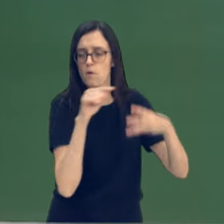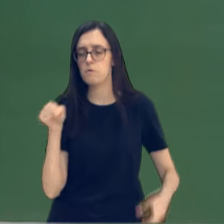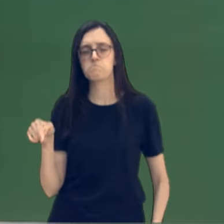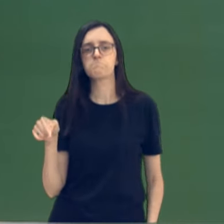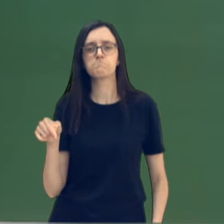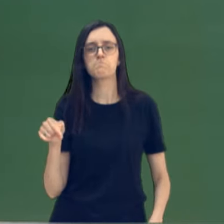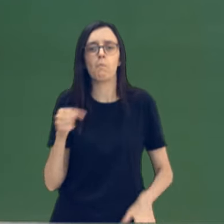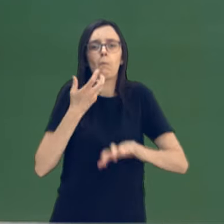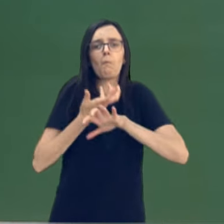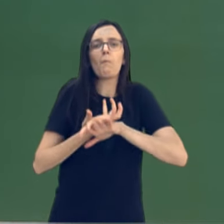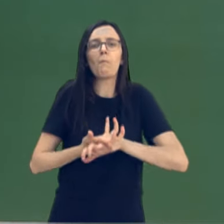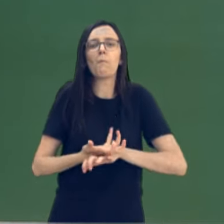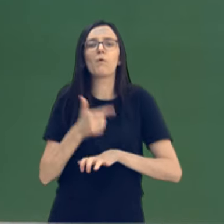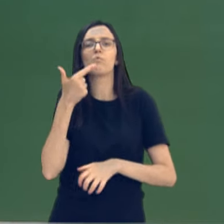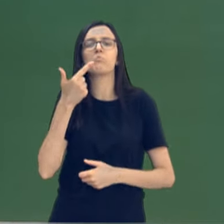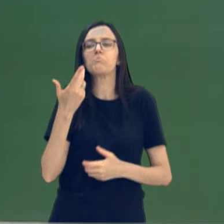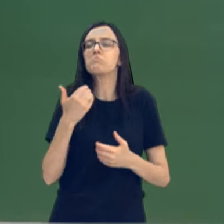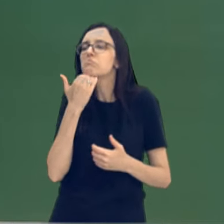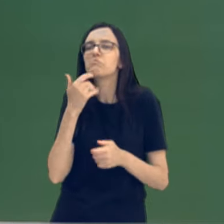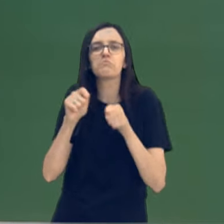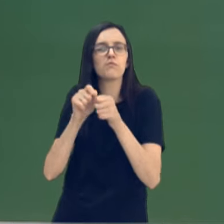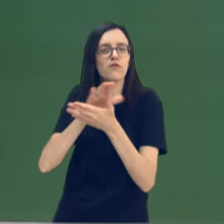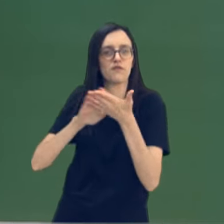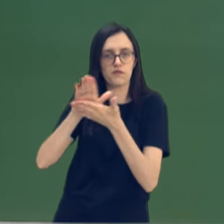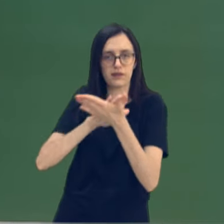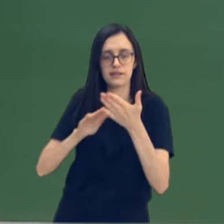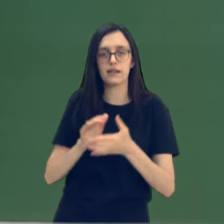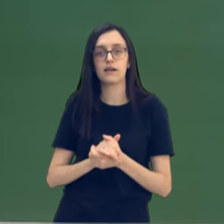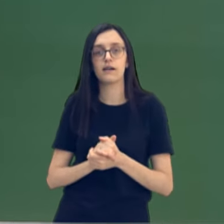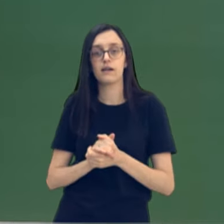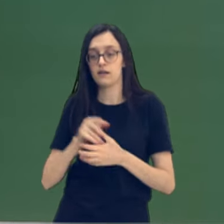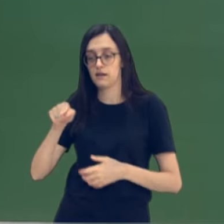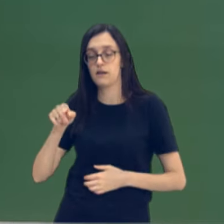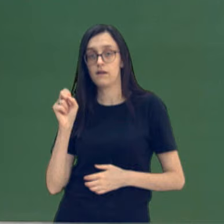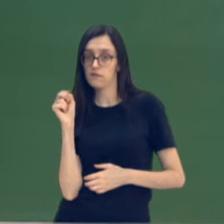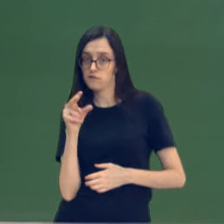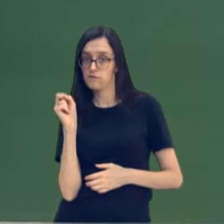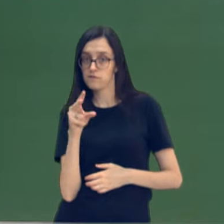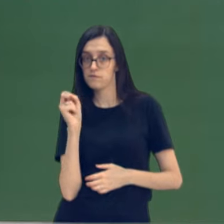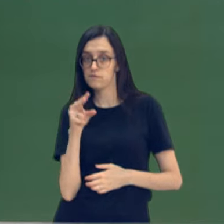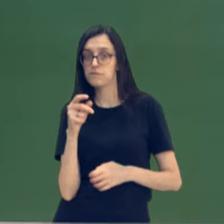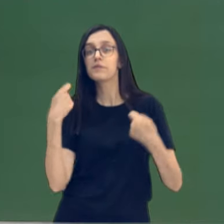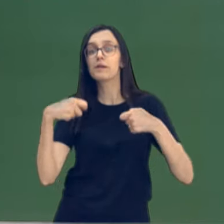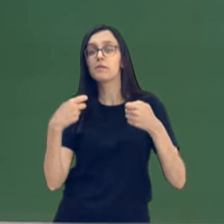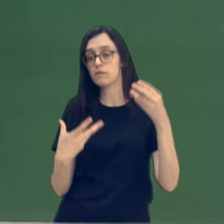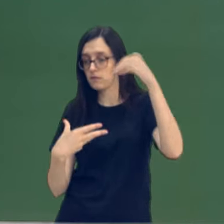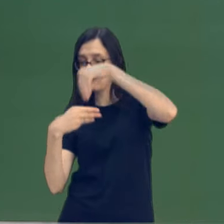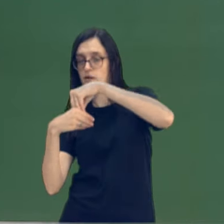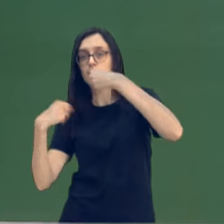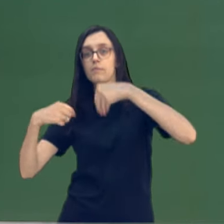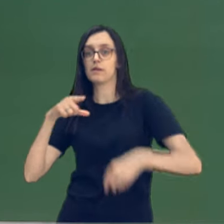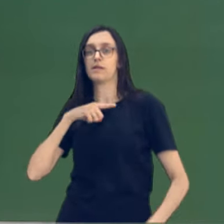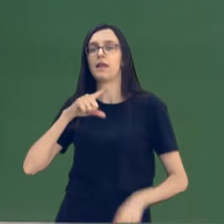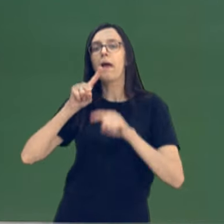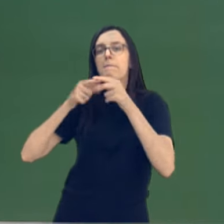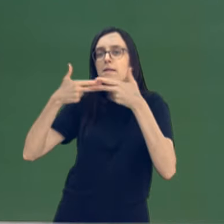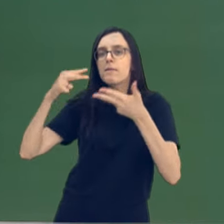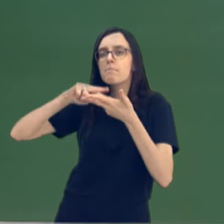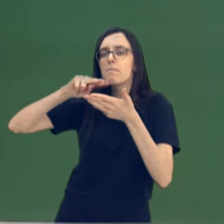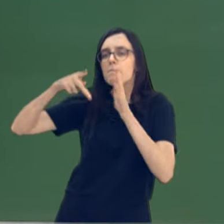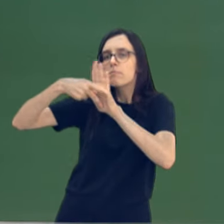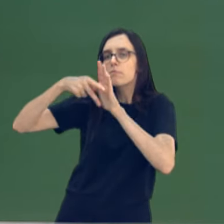inativo. Presença de material genético. Tem que ter algo que controle como vão ser os novos vírus feitos. Quem controla